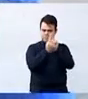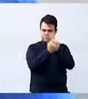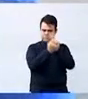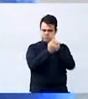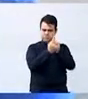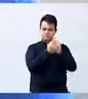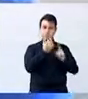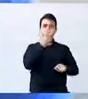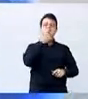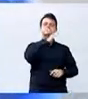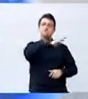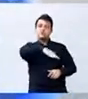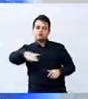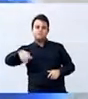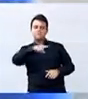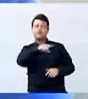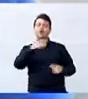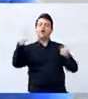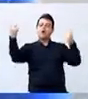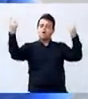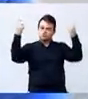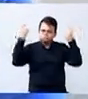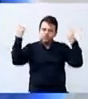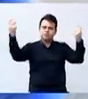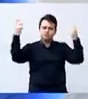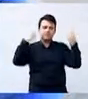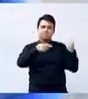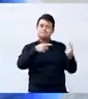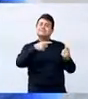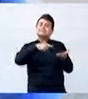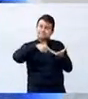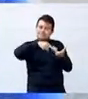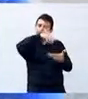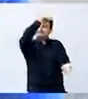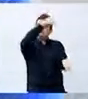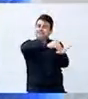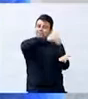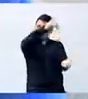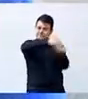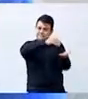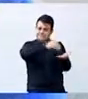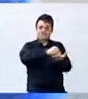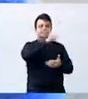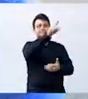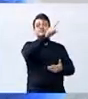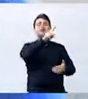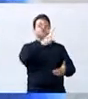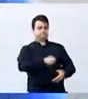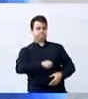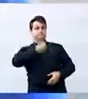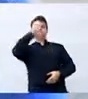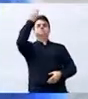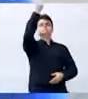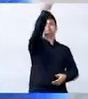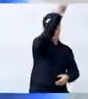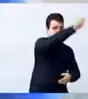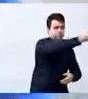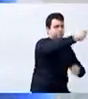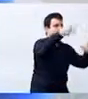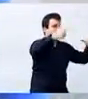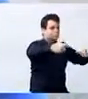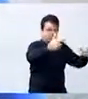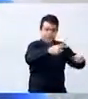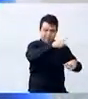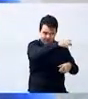as crianças com transtorno autista, é muito precário. Então você leva uma criança num determinado lugar que